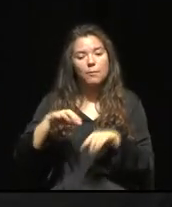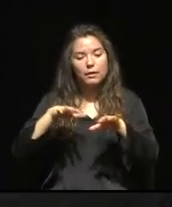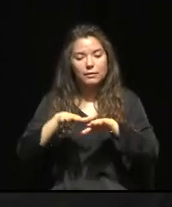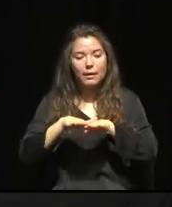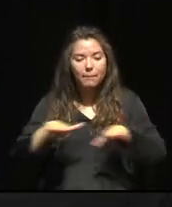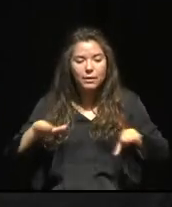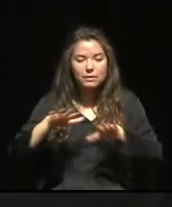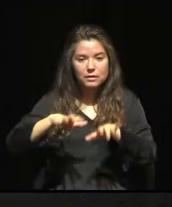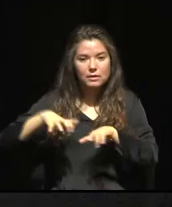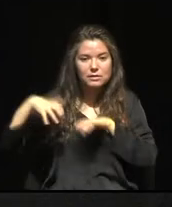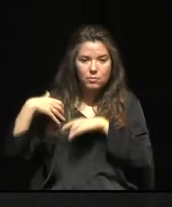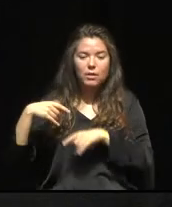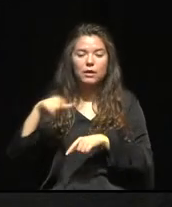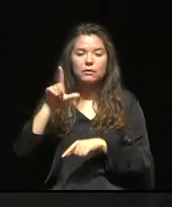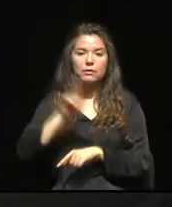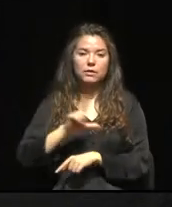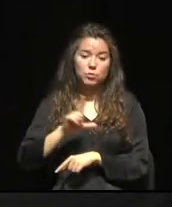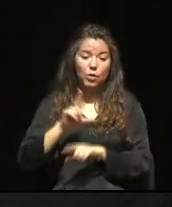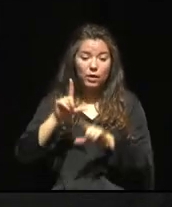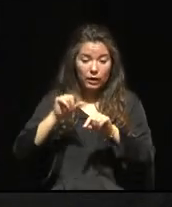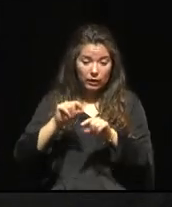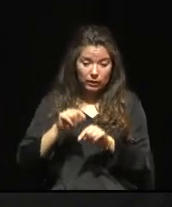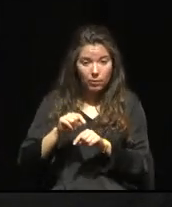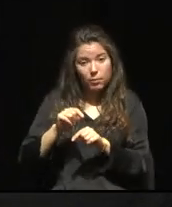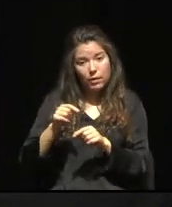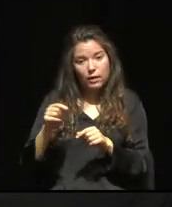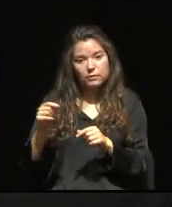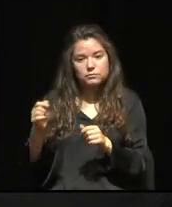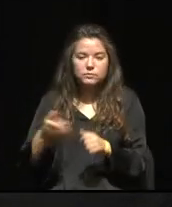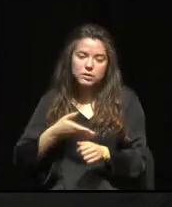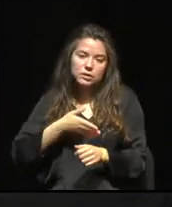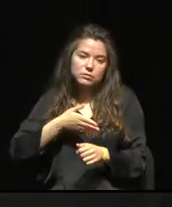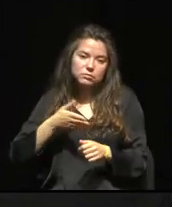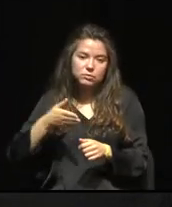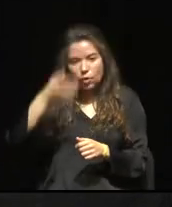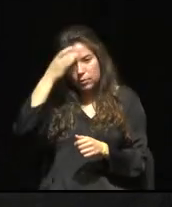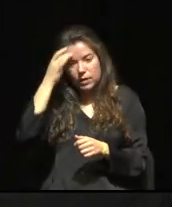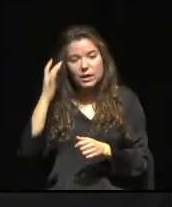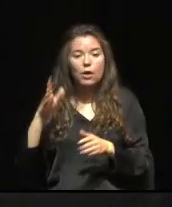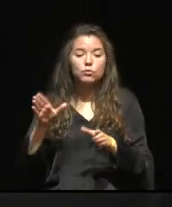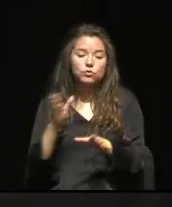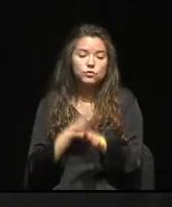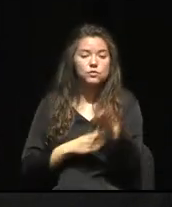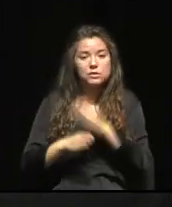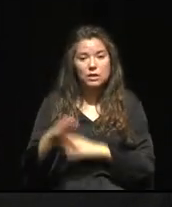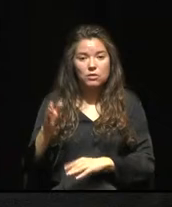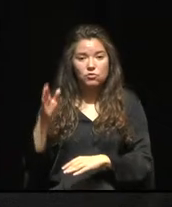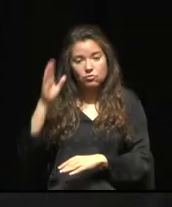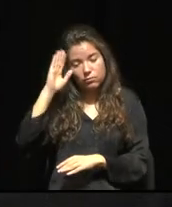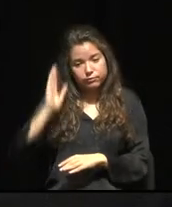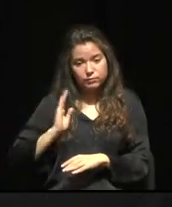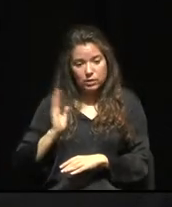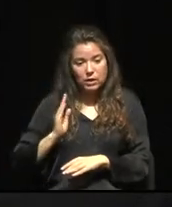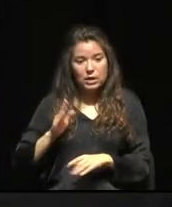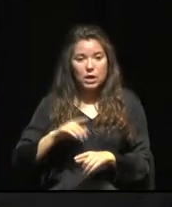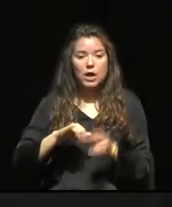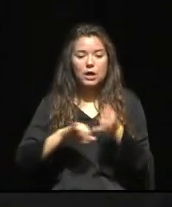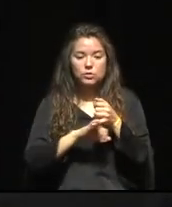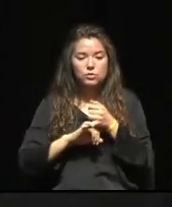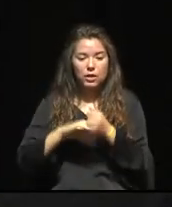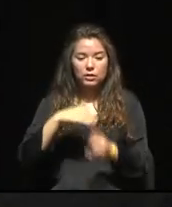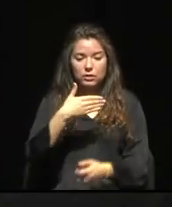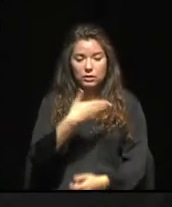assembleia geral da delegação Lisboa e Conselheiro Nacional da Associação dos deficientes das Forças Armadas associado número